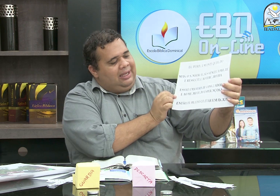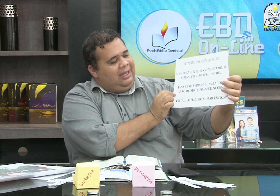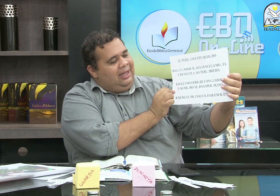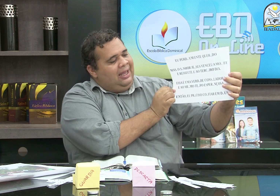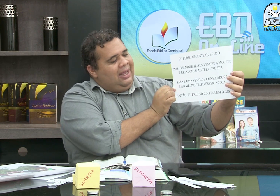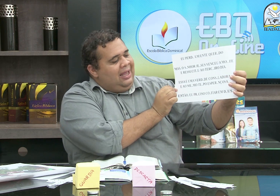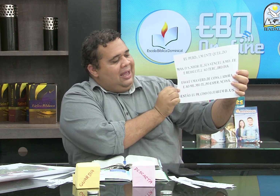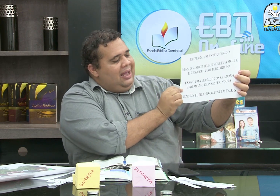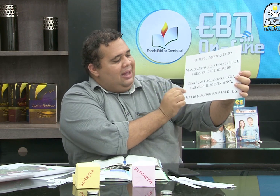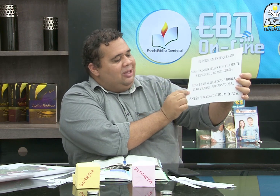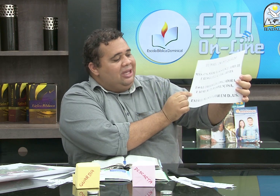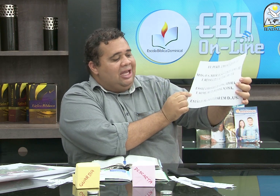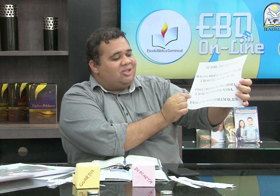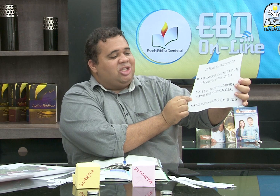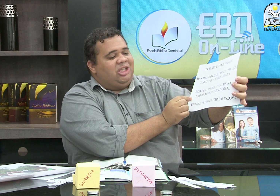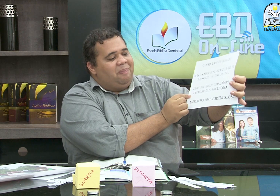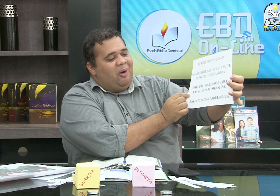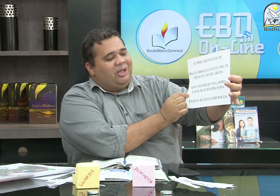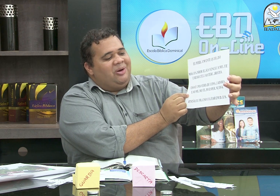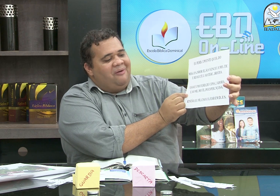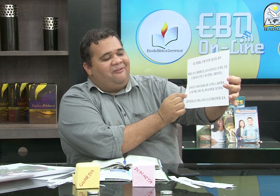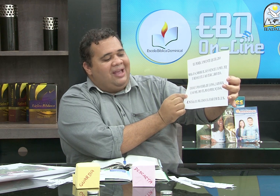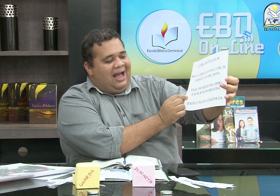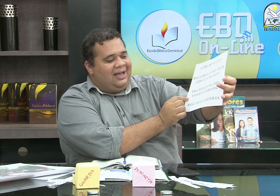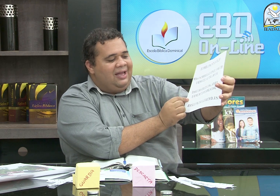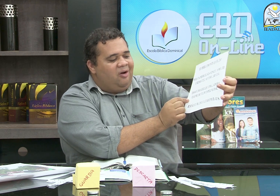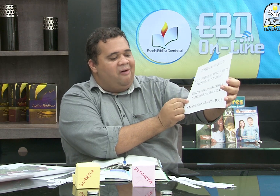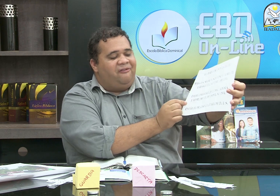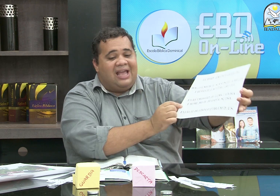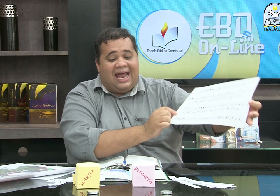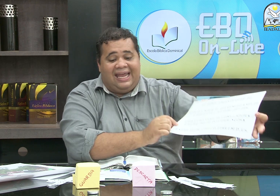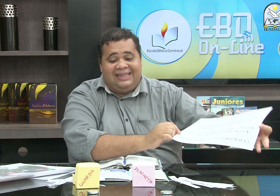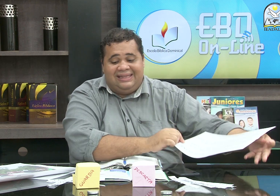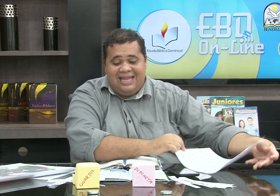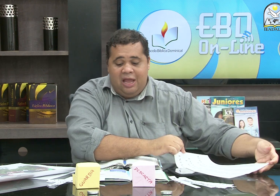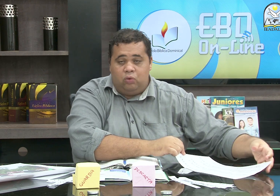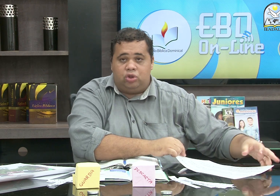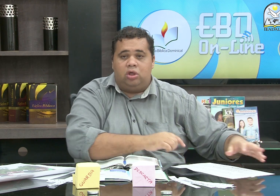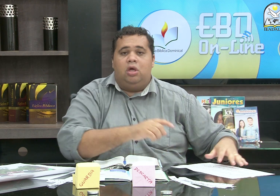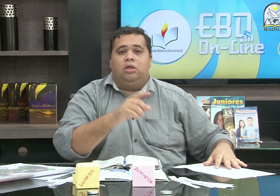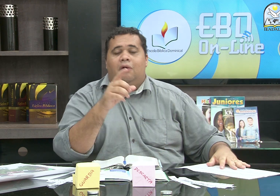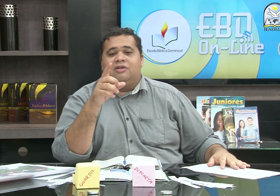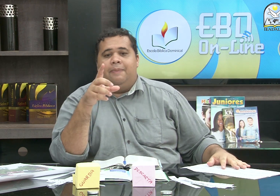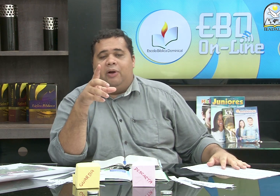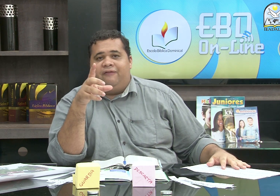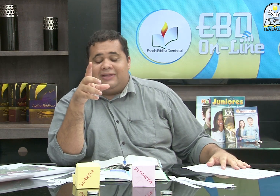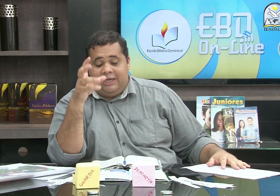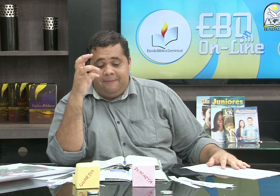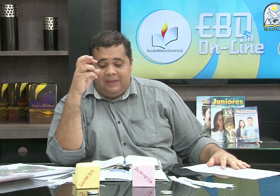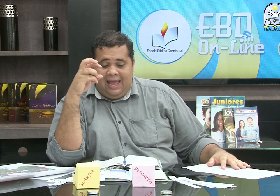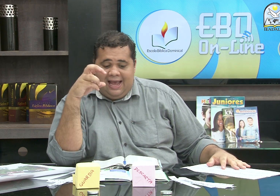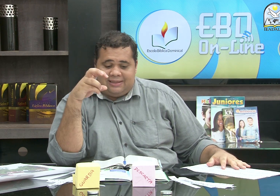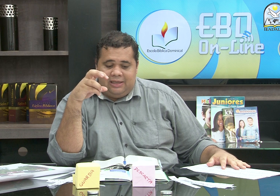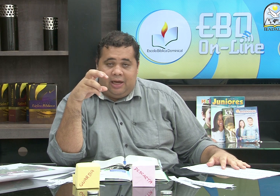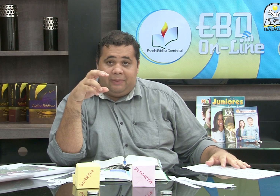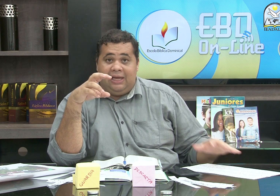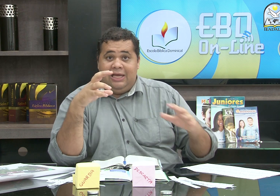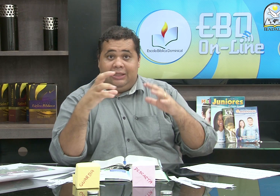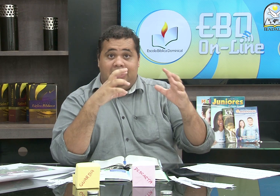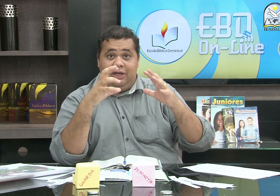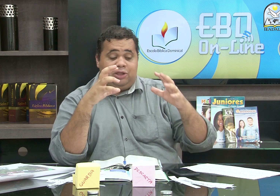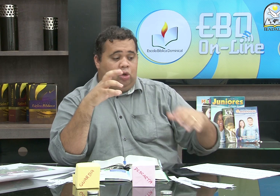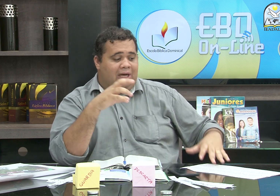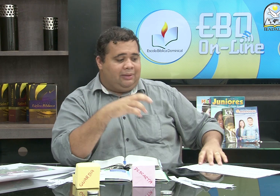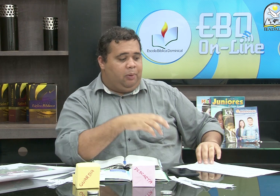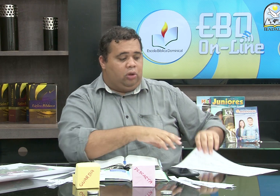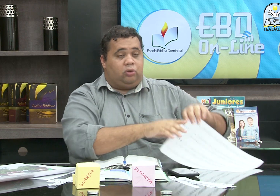olha aqui nisso a gente pode confiar confiar em Deus então você pode fazer essa dinâmica